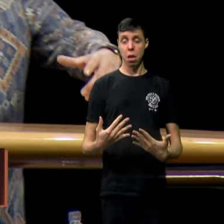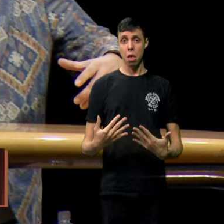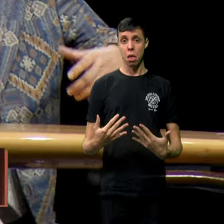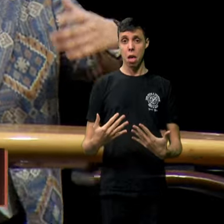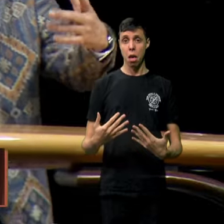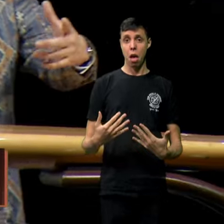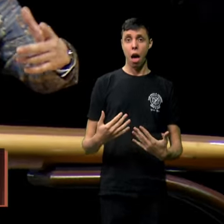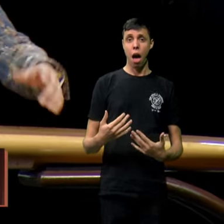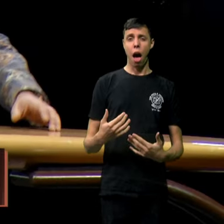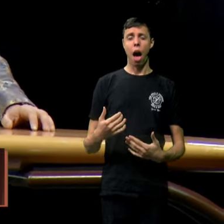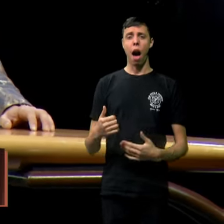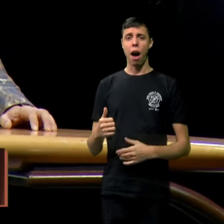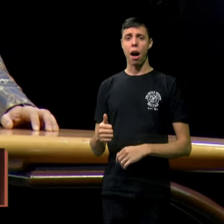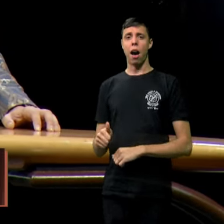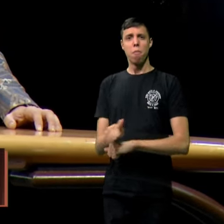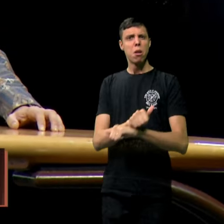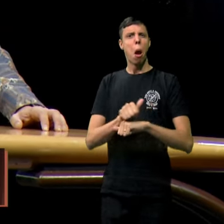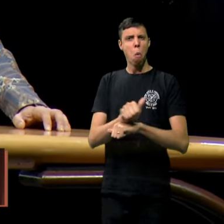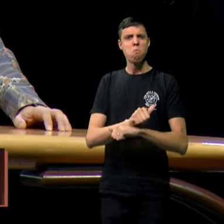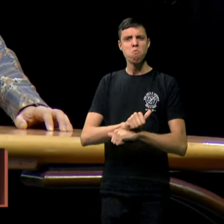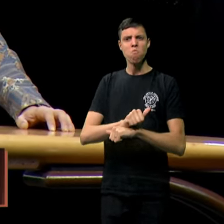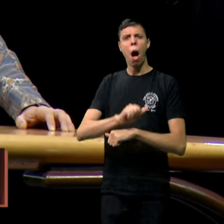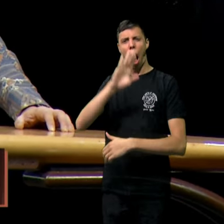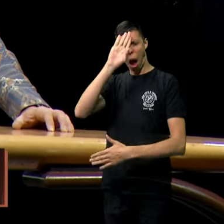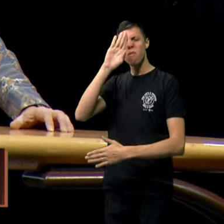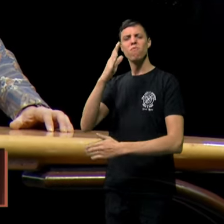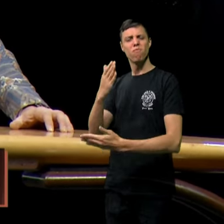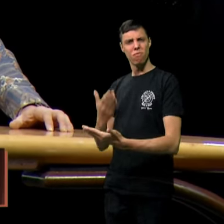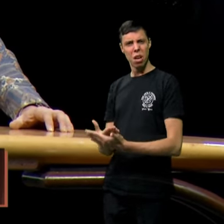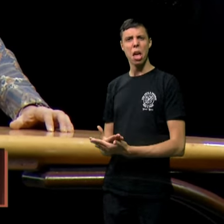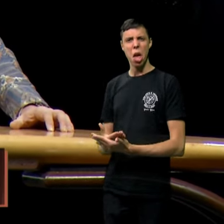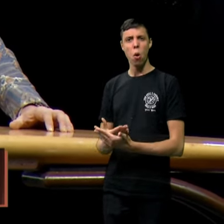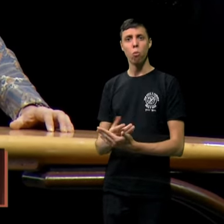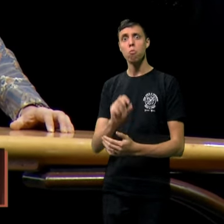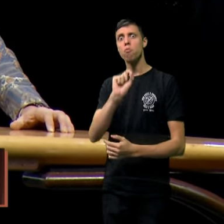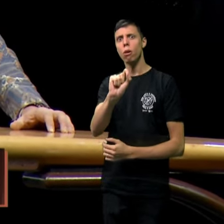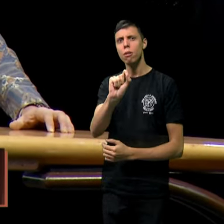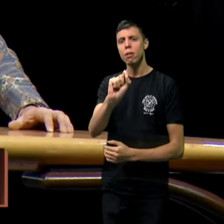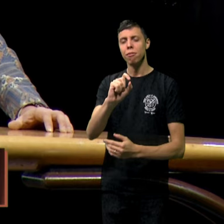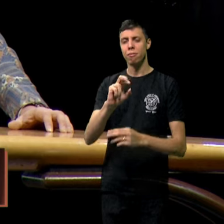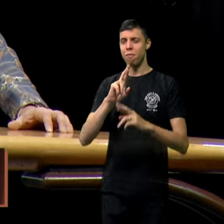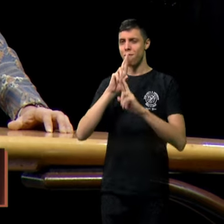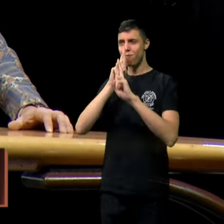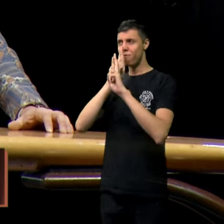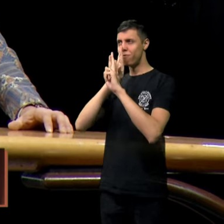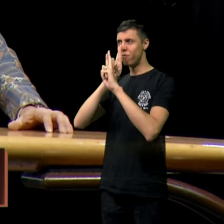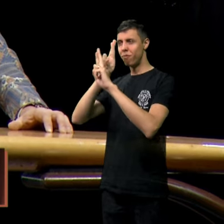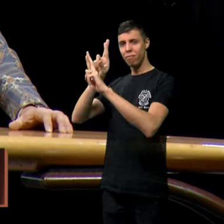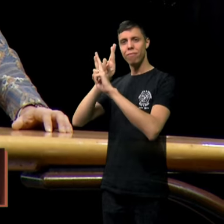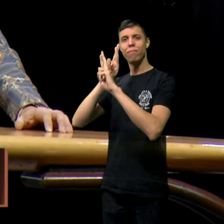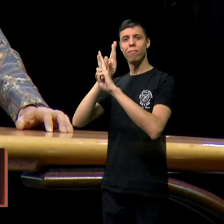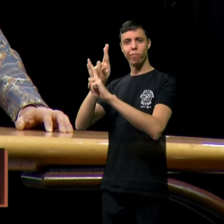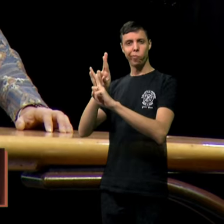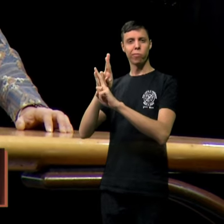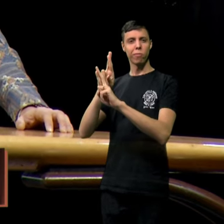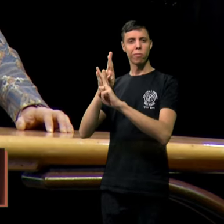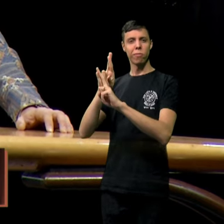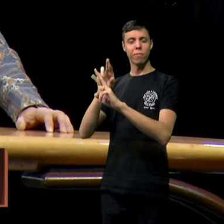acreditou em Deus, ele creu em esperança contra